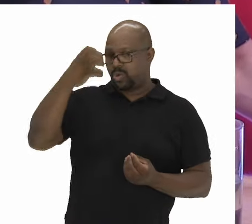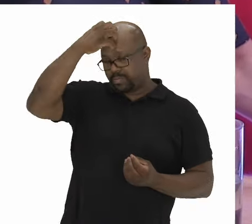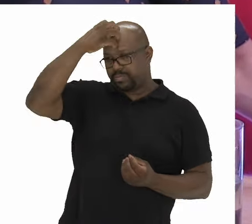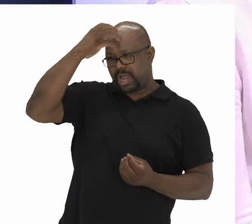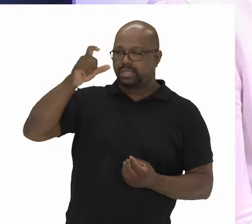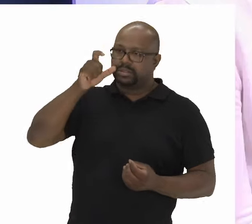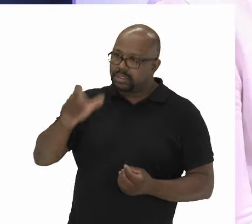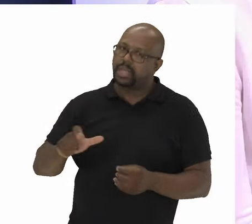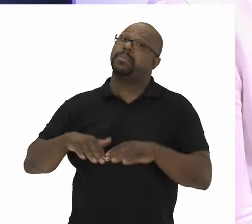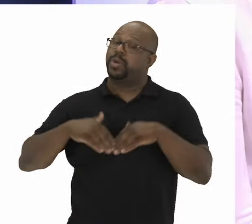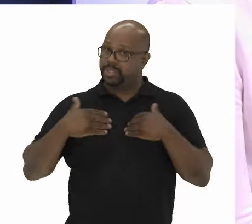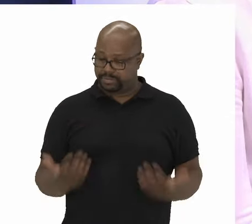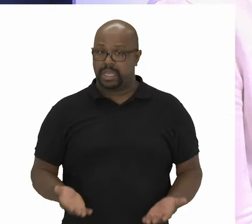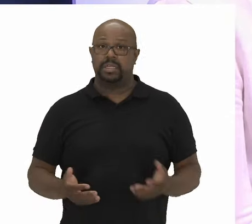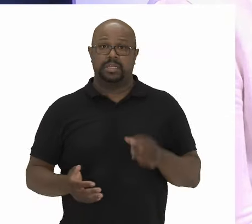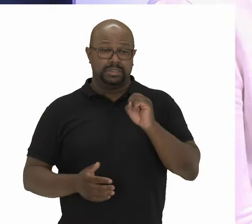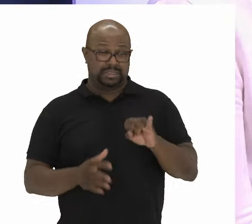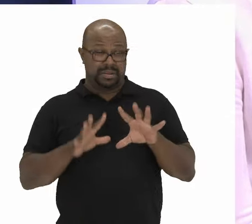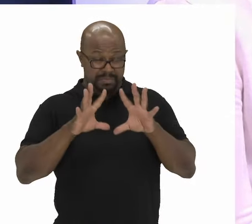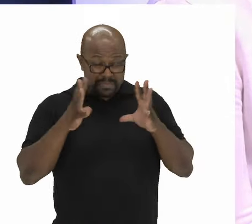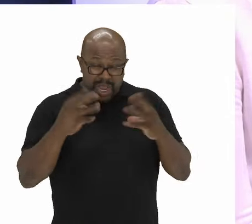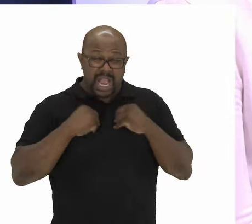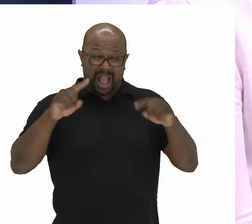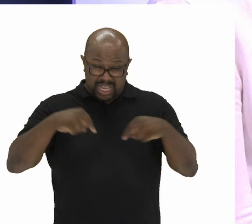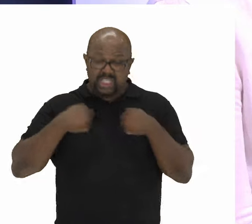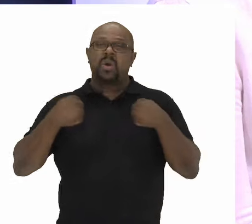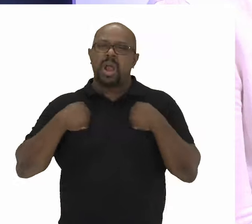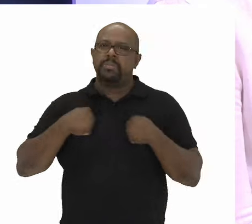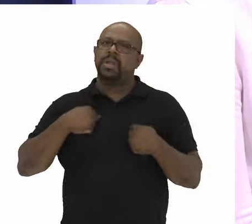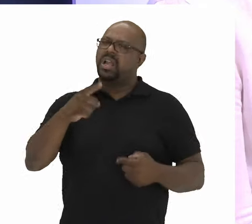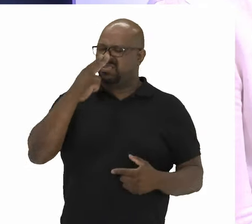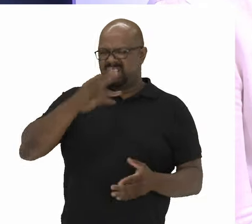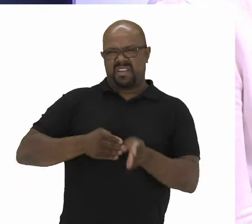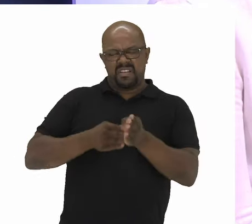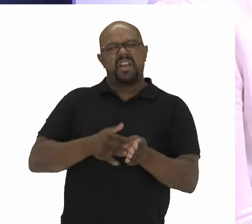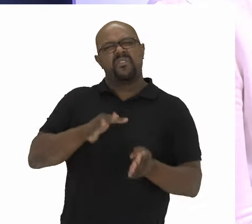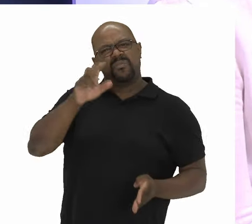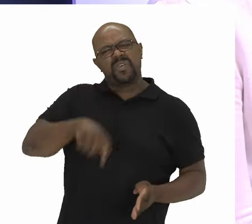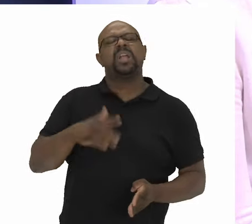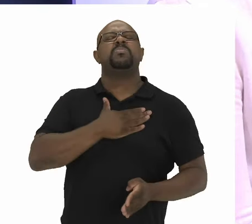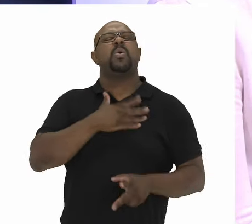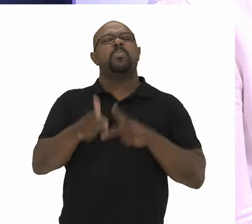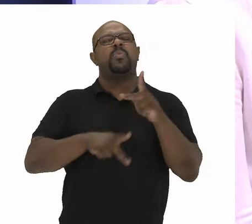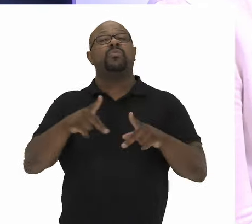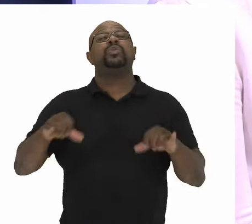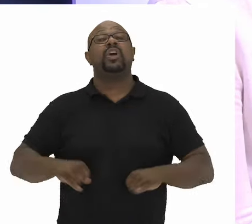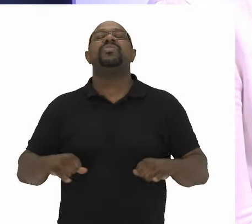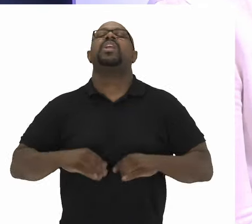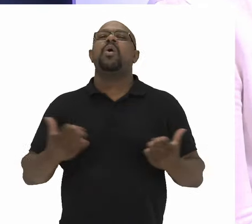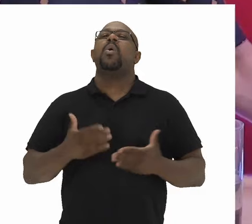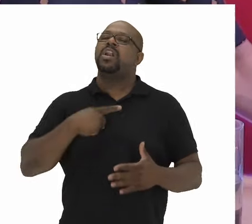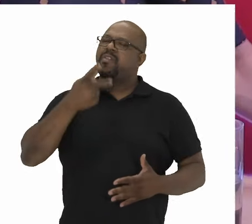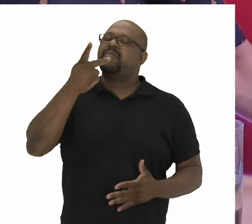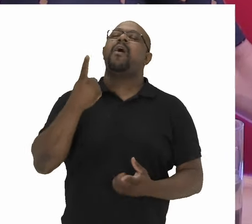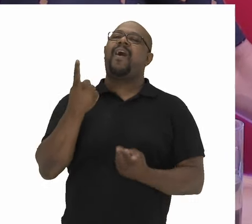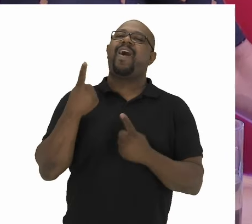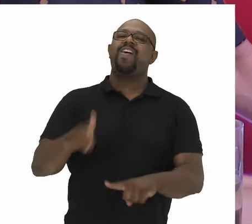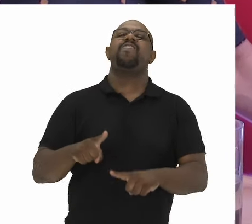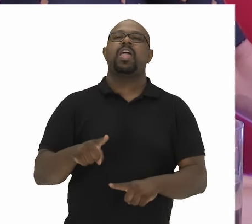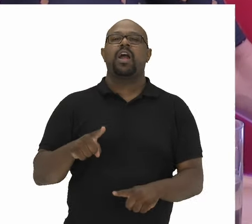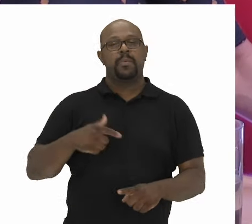só Pado interessará pois bem se mexeram comigo com a velha e fiel Fé do meu povo sofrido Então agora eu